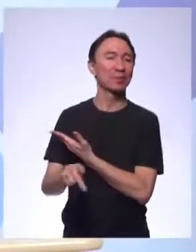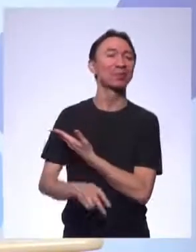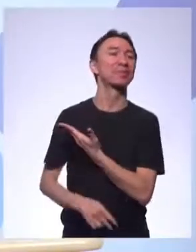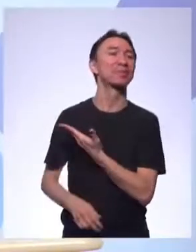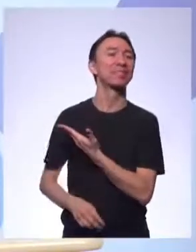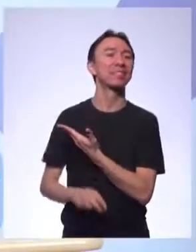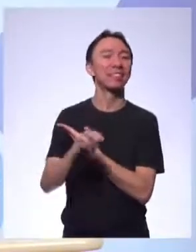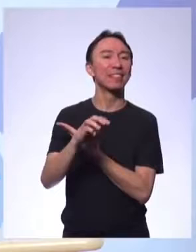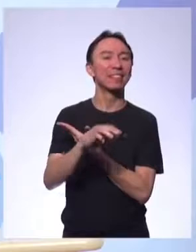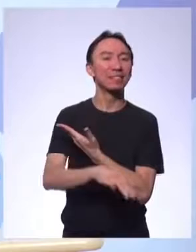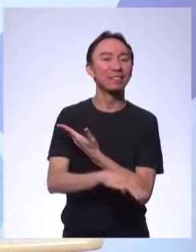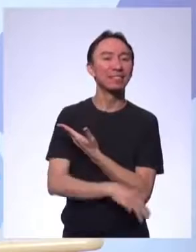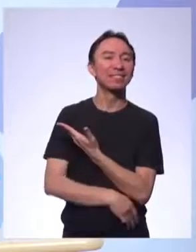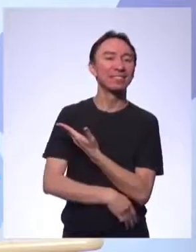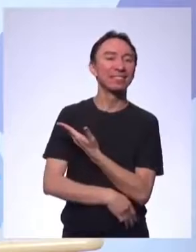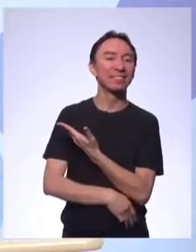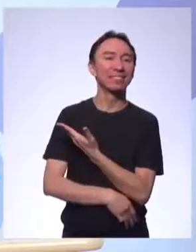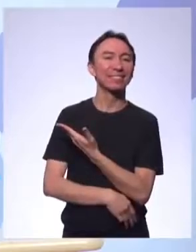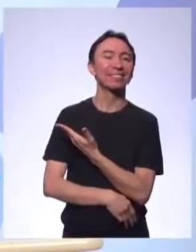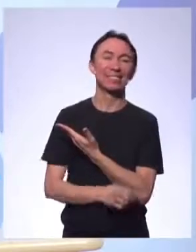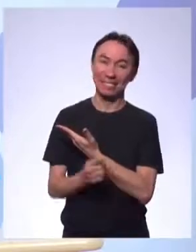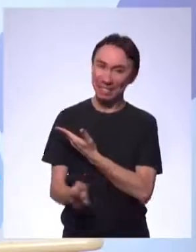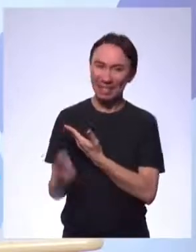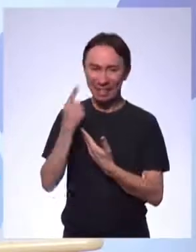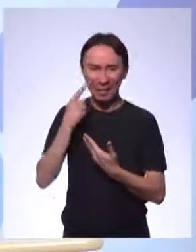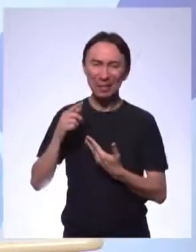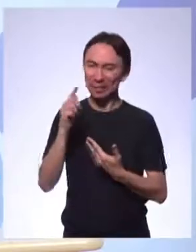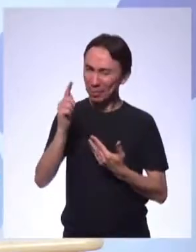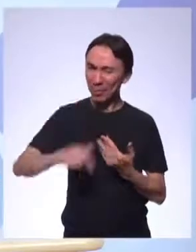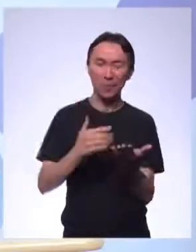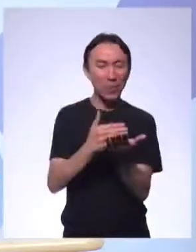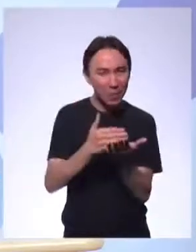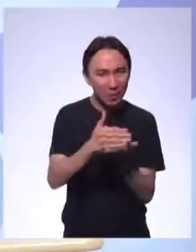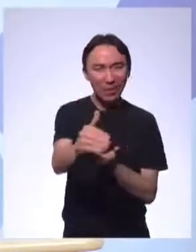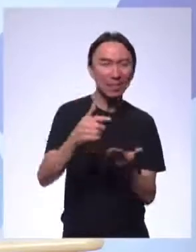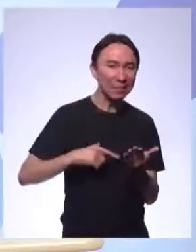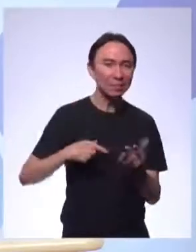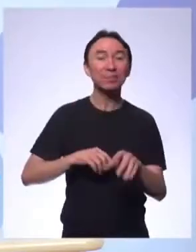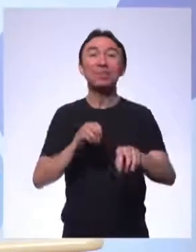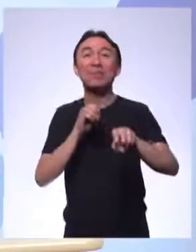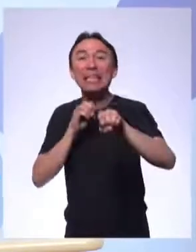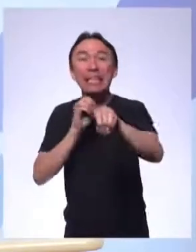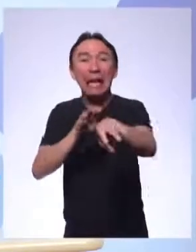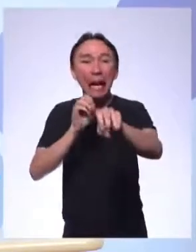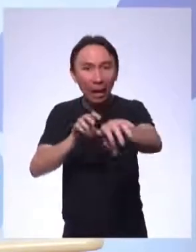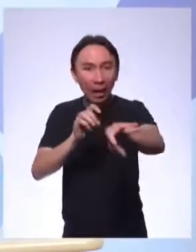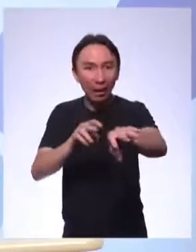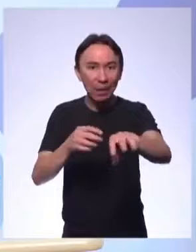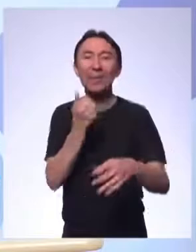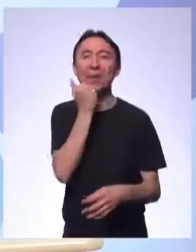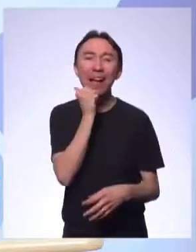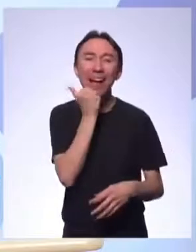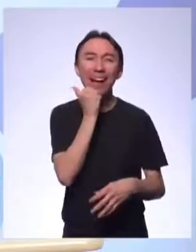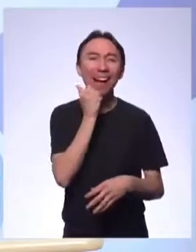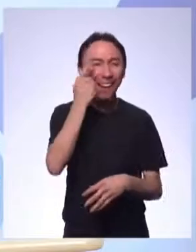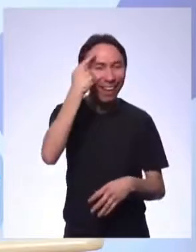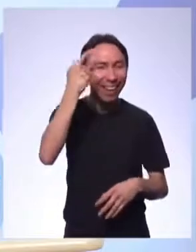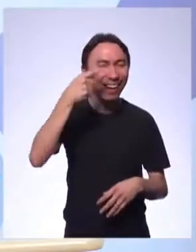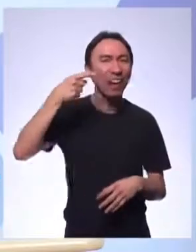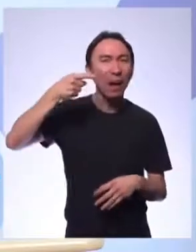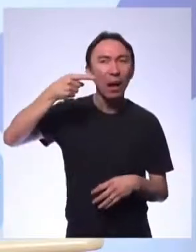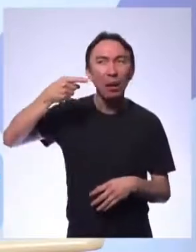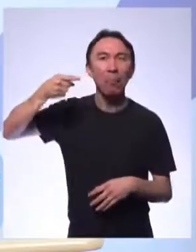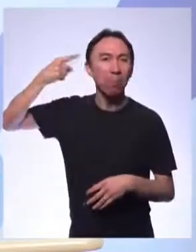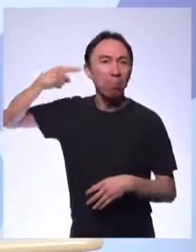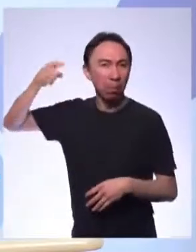ano, estamos iniciando aí mais uma aula de ciências e, a exemplo nas aulas passadas, a gente espera que